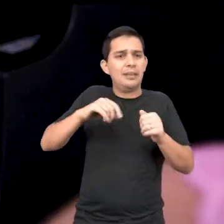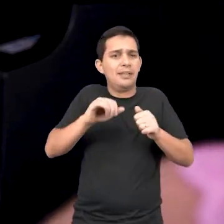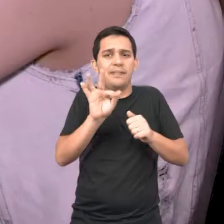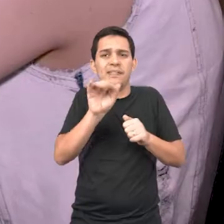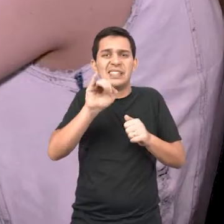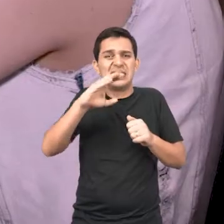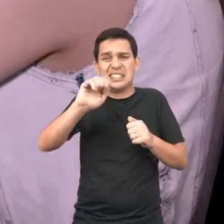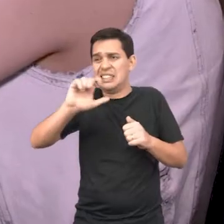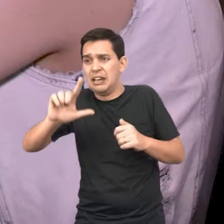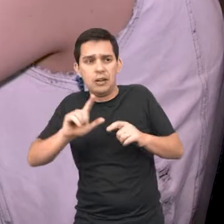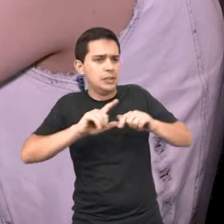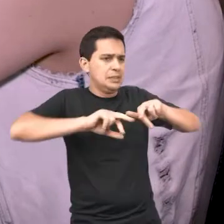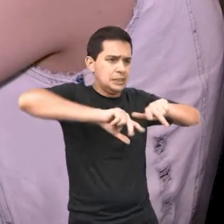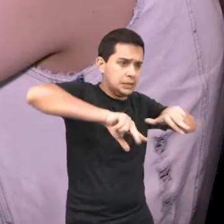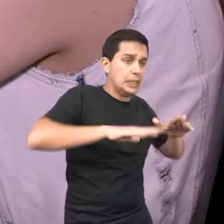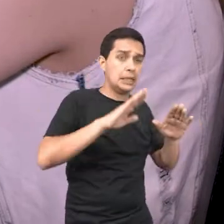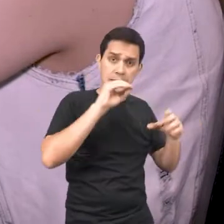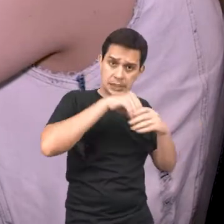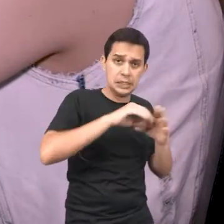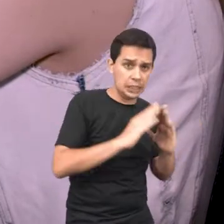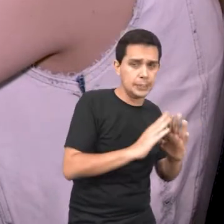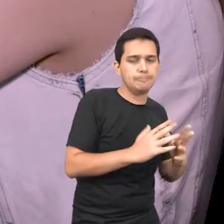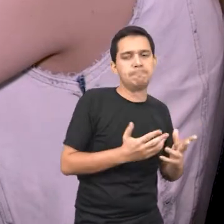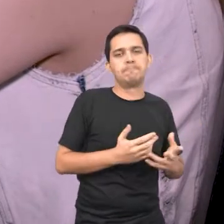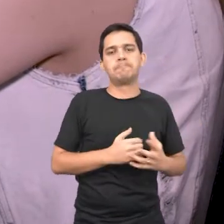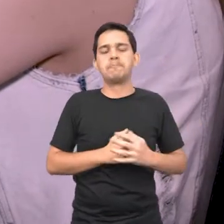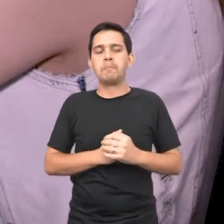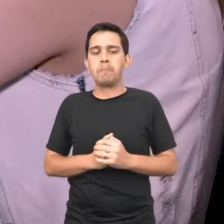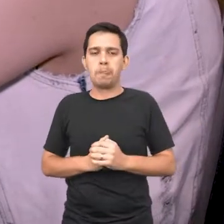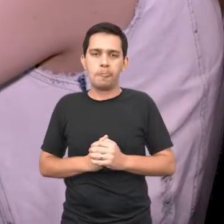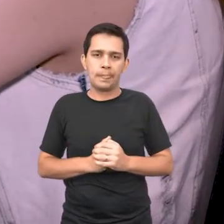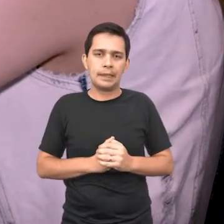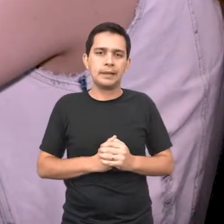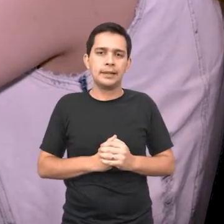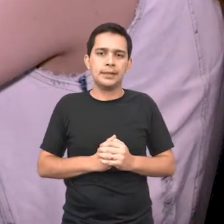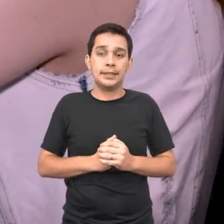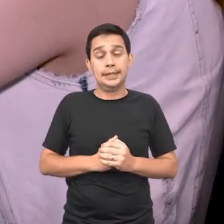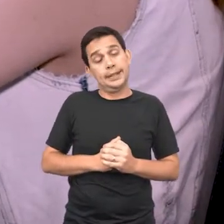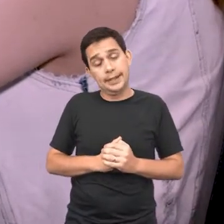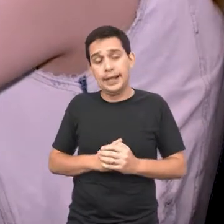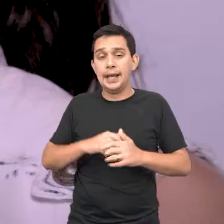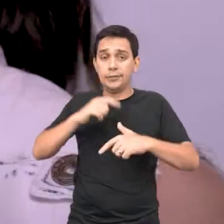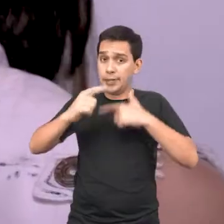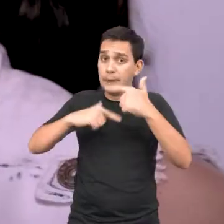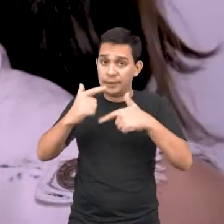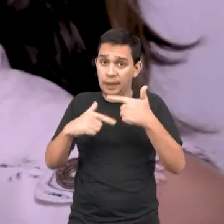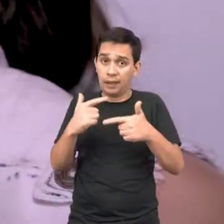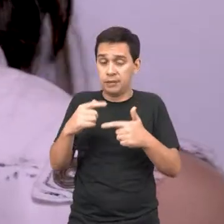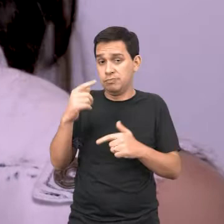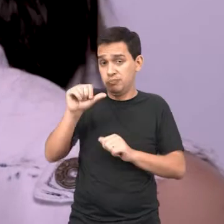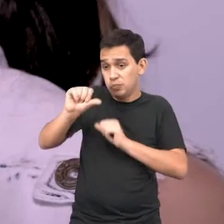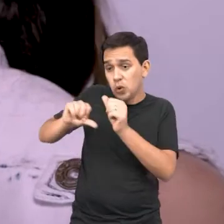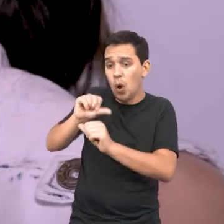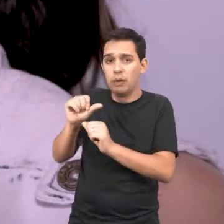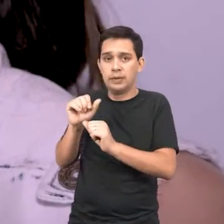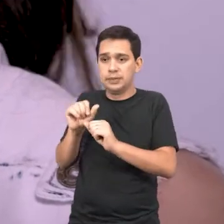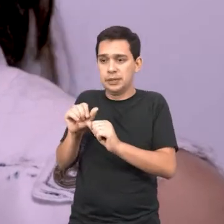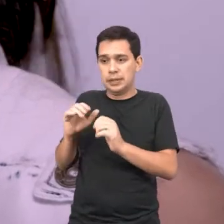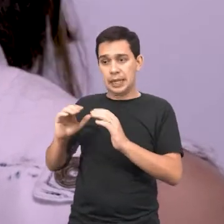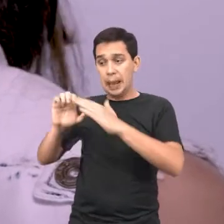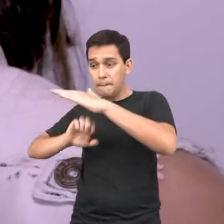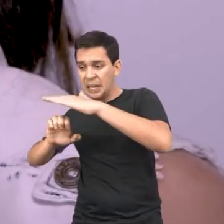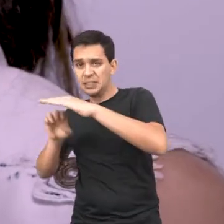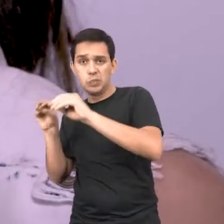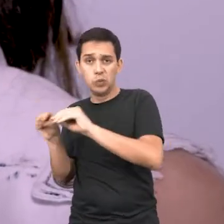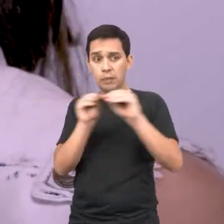minha casa. Apesar de ter sido necessário mudar as atividades que ela exercia, Daniela aprova o fato de